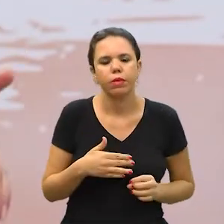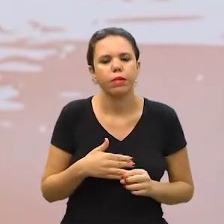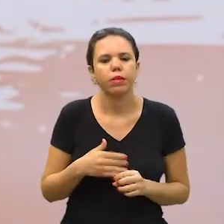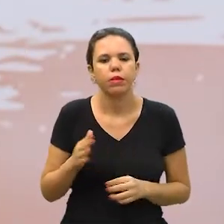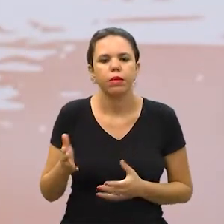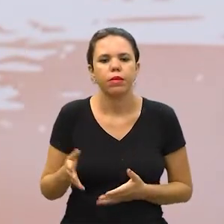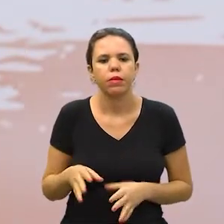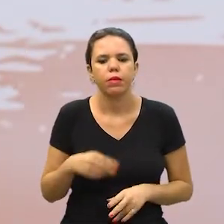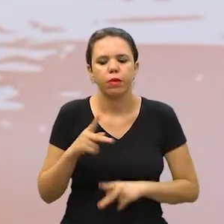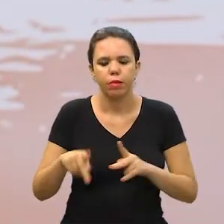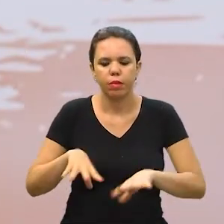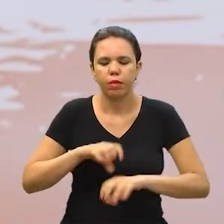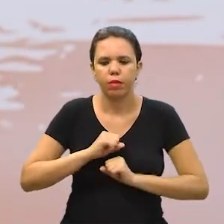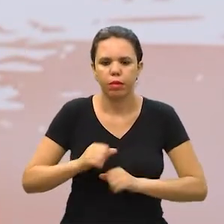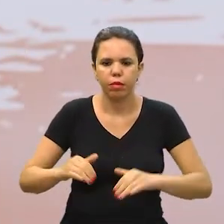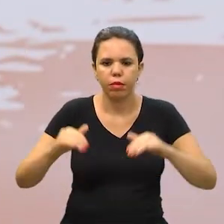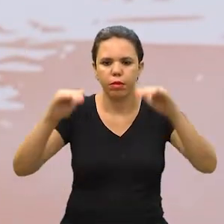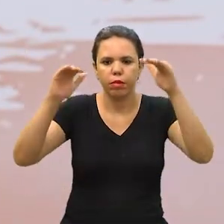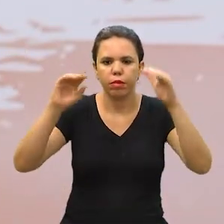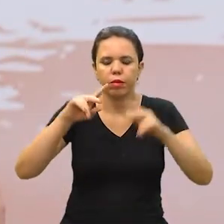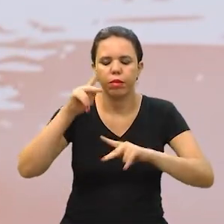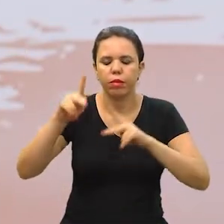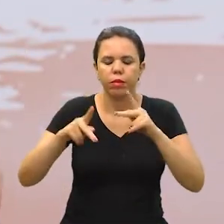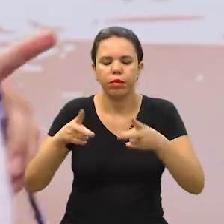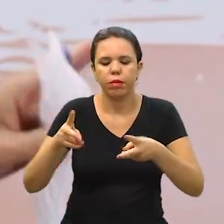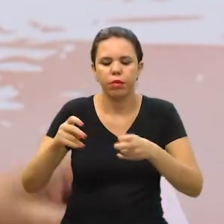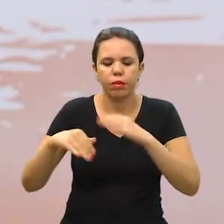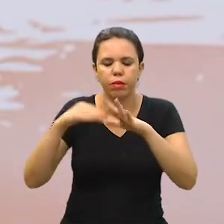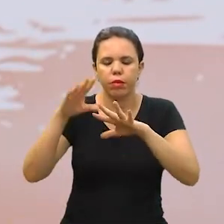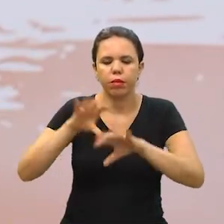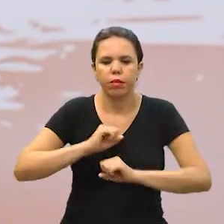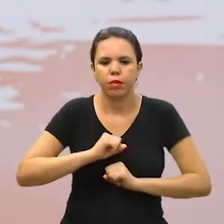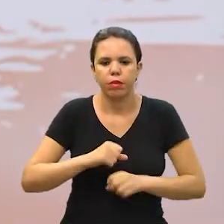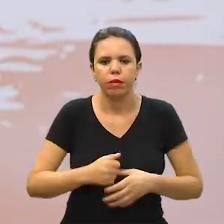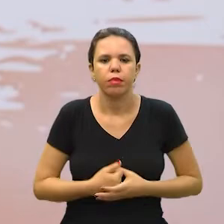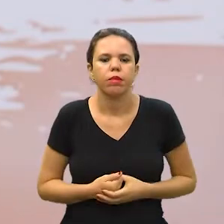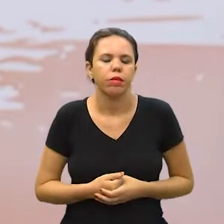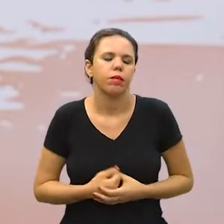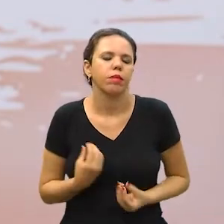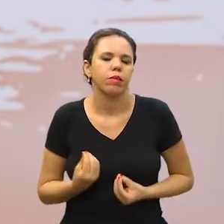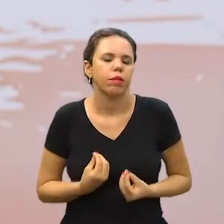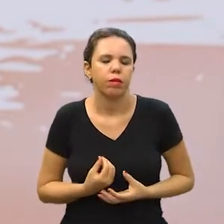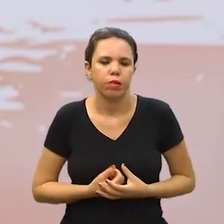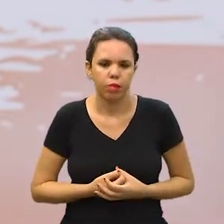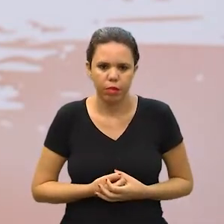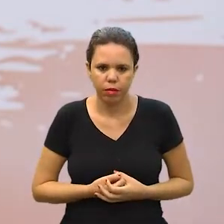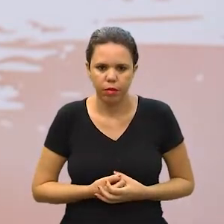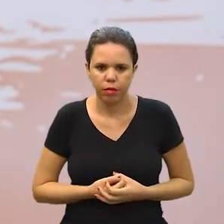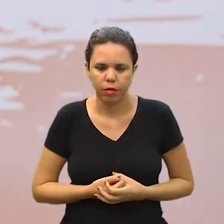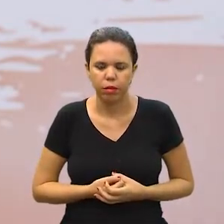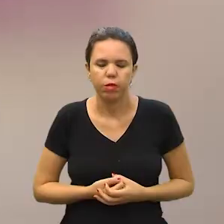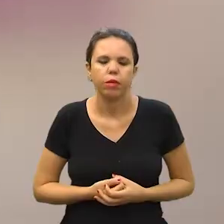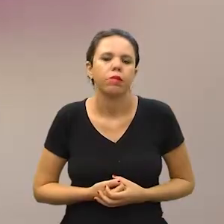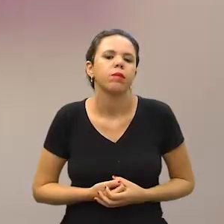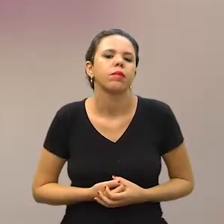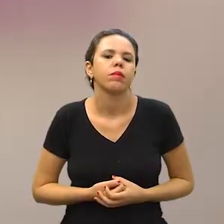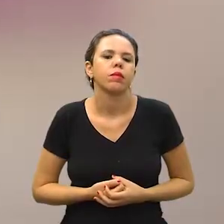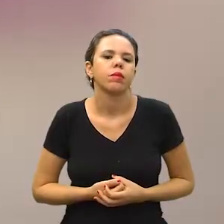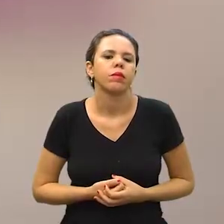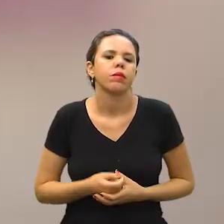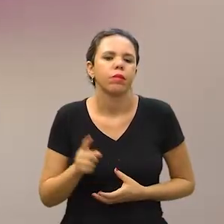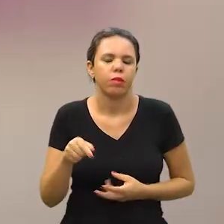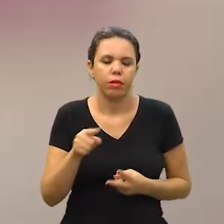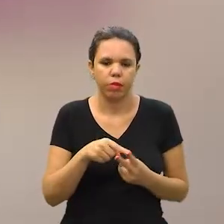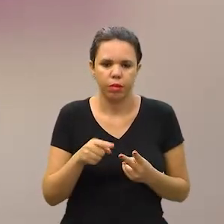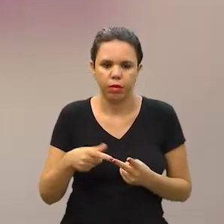já leva para a vida adulta ou, de repente, o adulto desenvolve esse transtorno? Como que funciona?